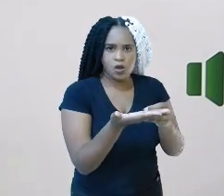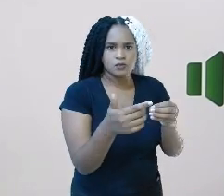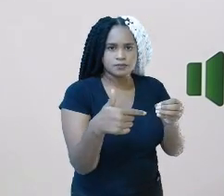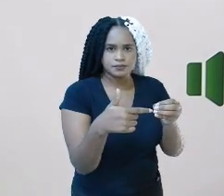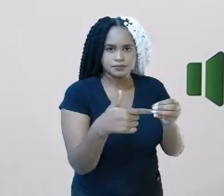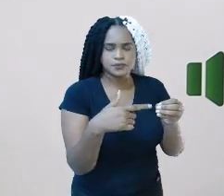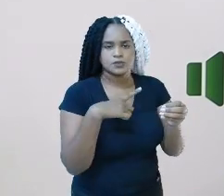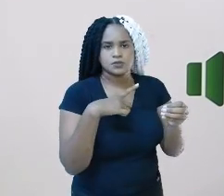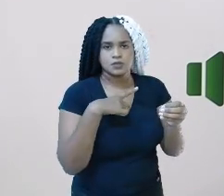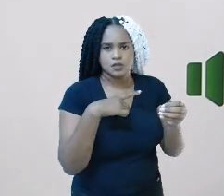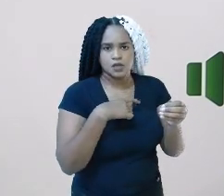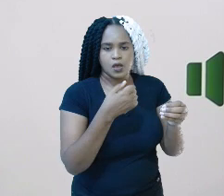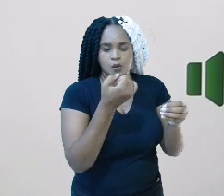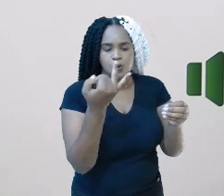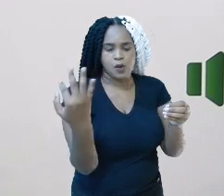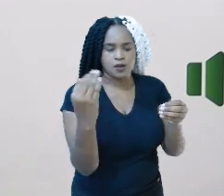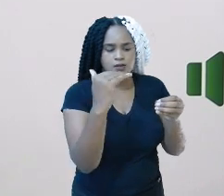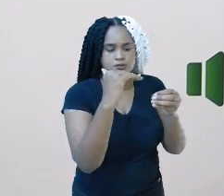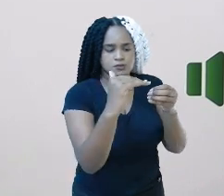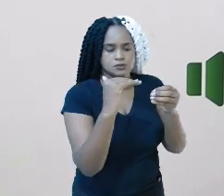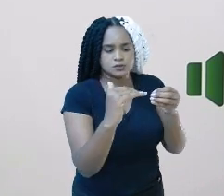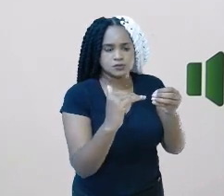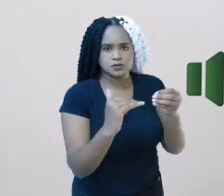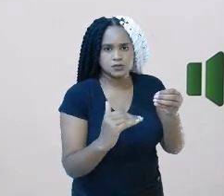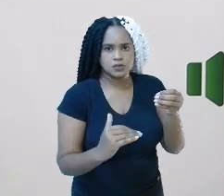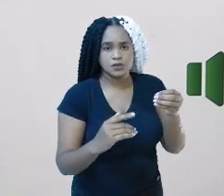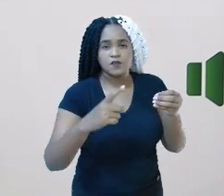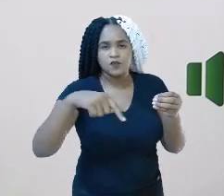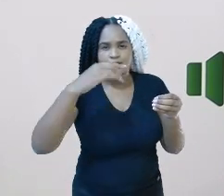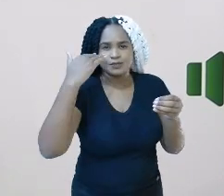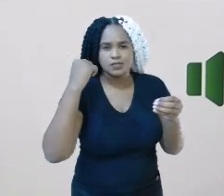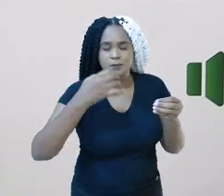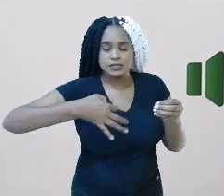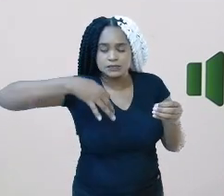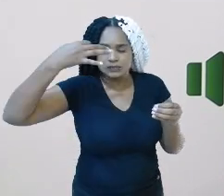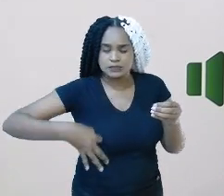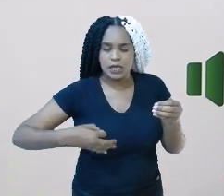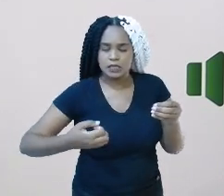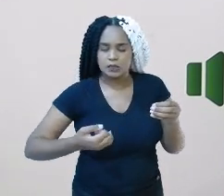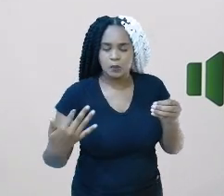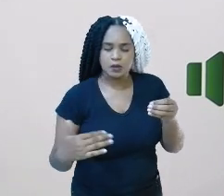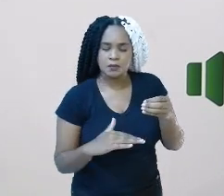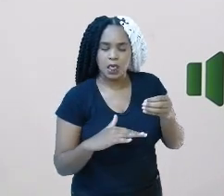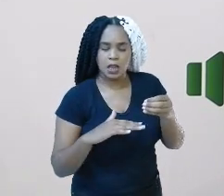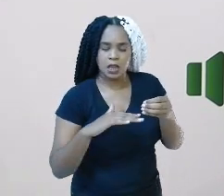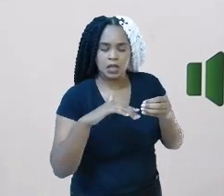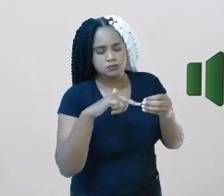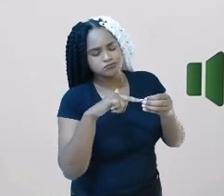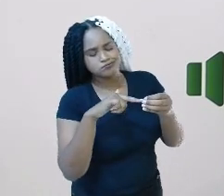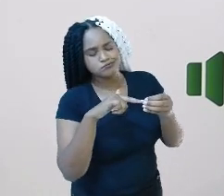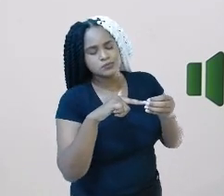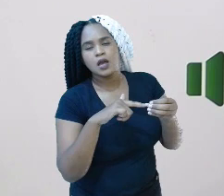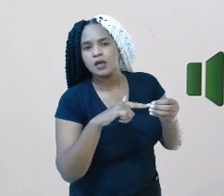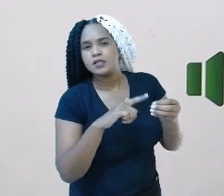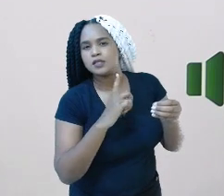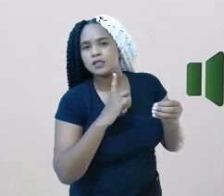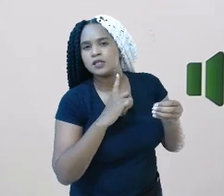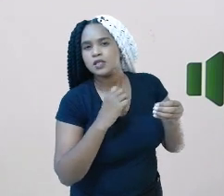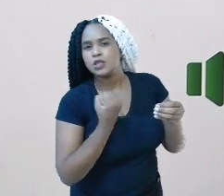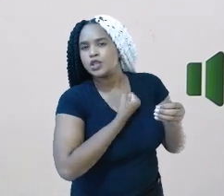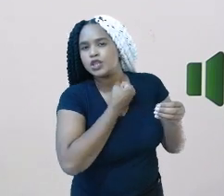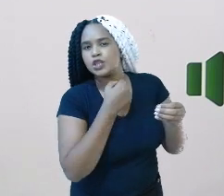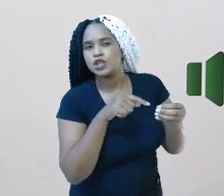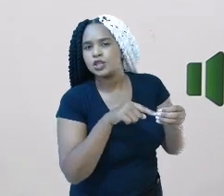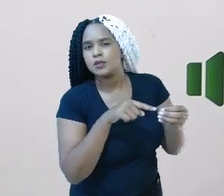jarrinha medidora e um copo medidor, que você vai saber exatamente a capacidade líquida